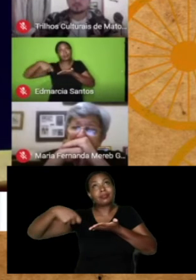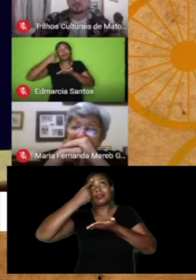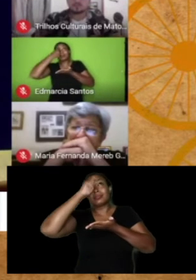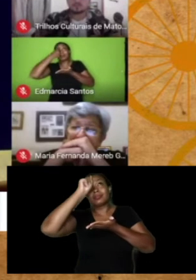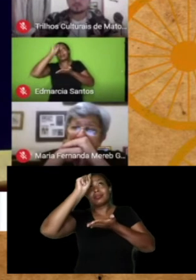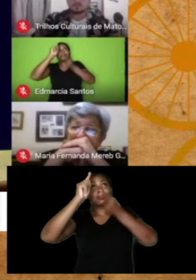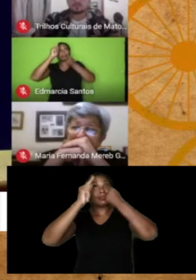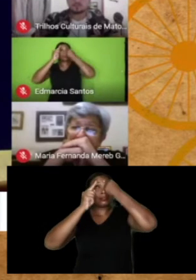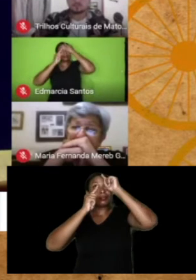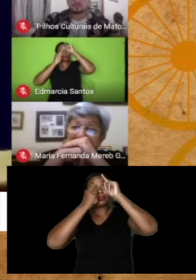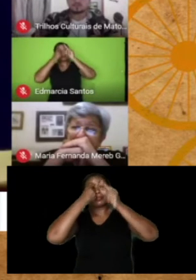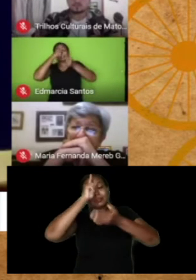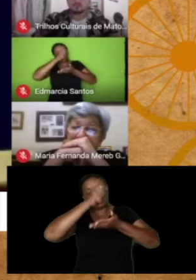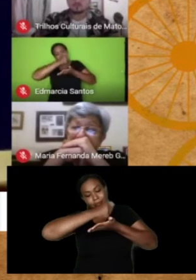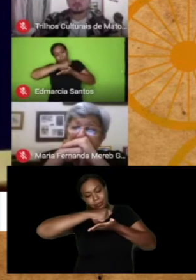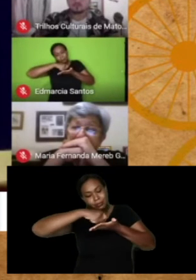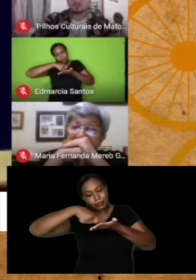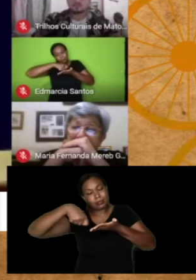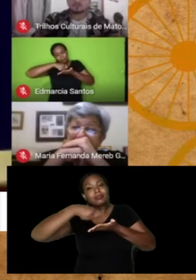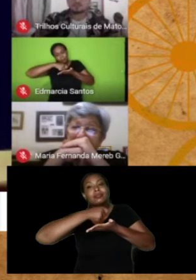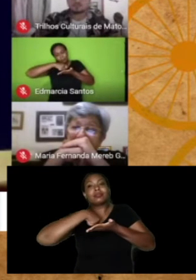que têm sido